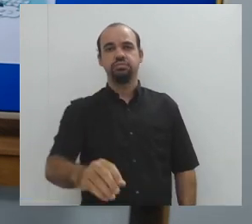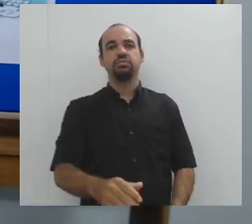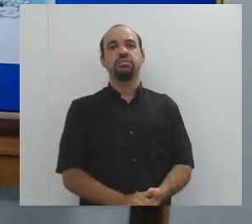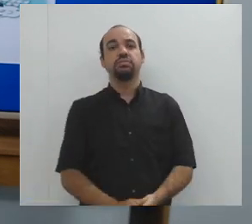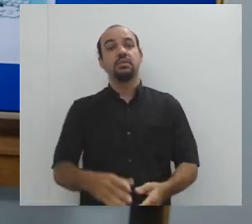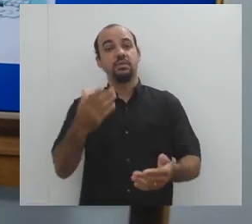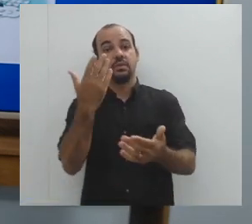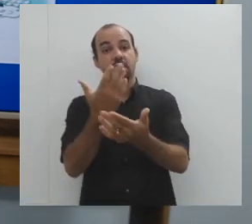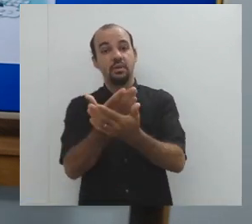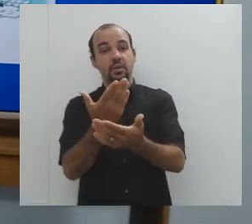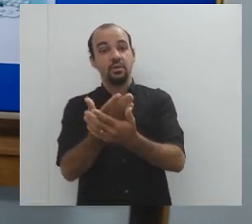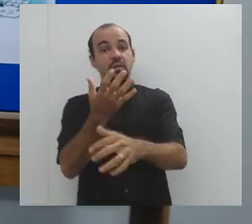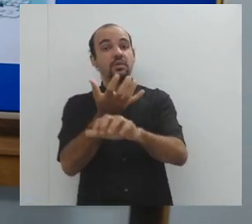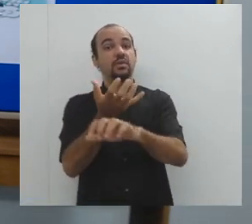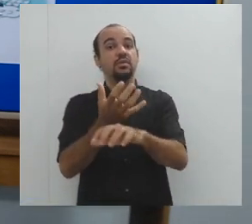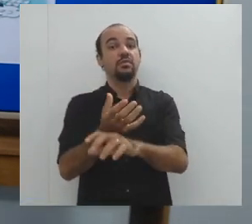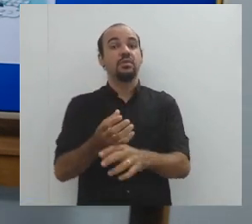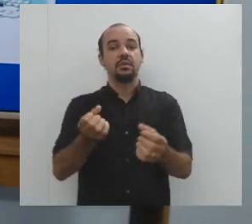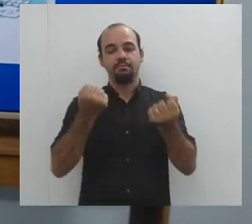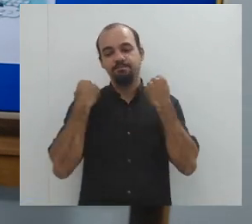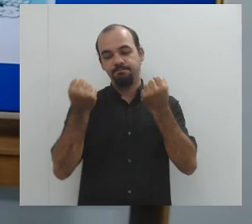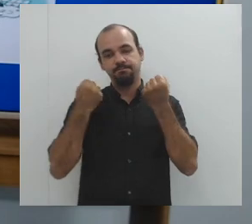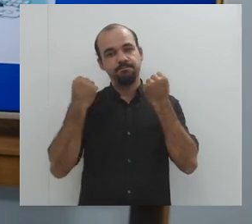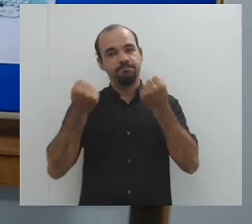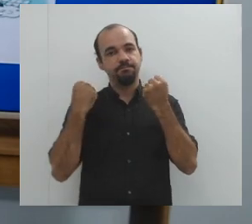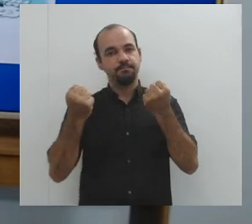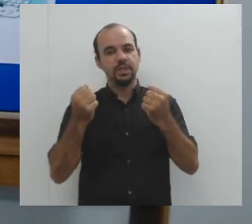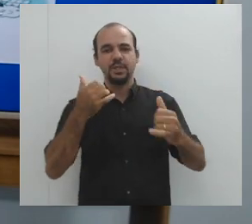Jogos Populares. Vamos lá?